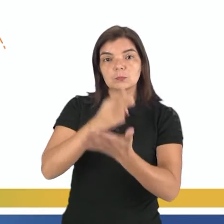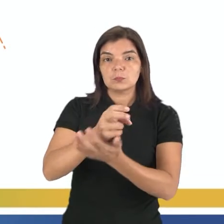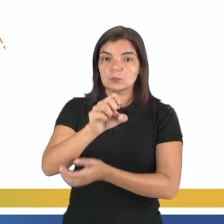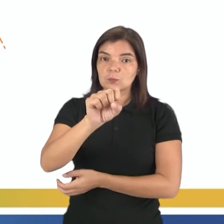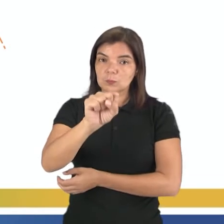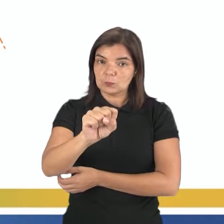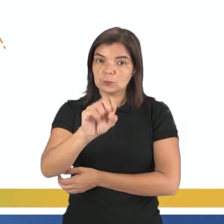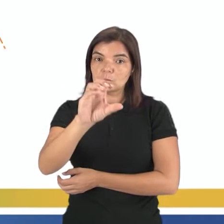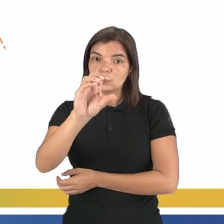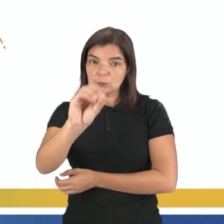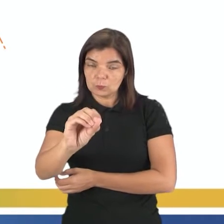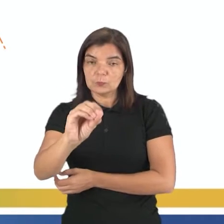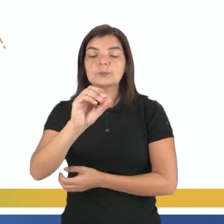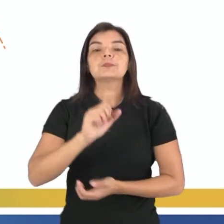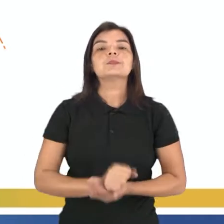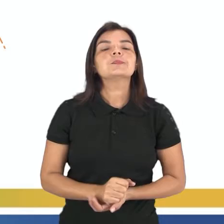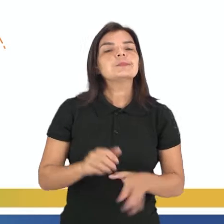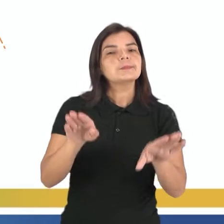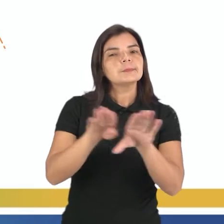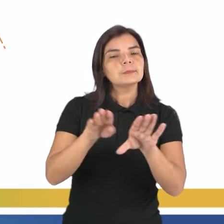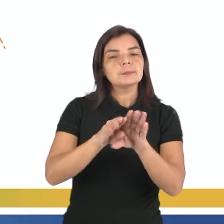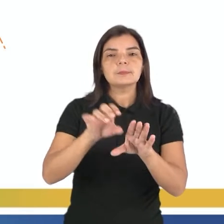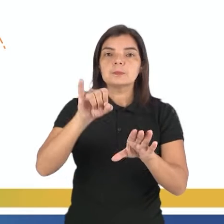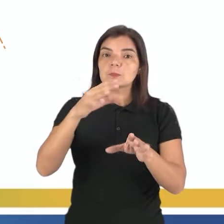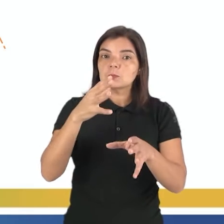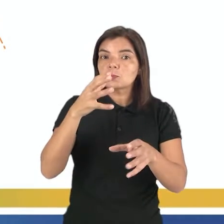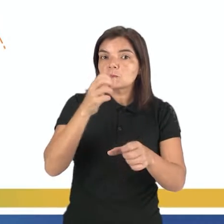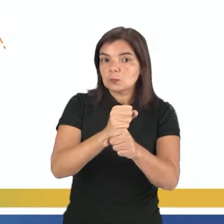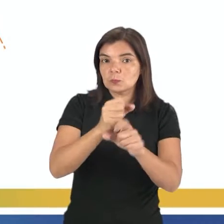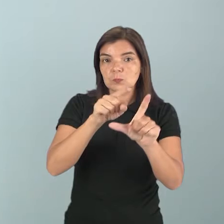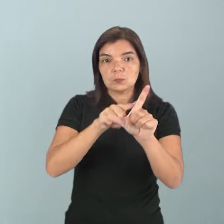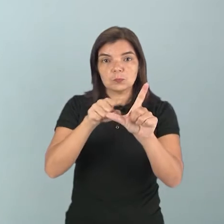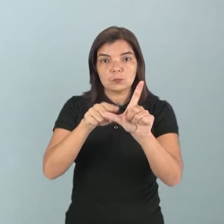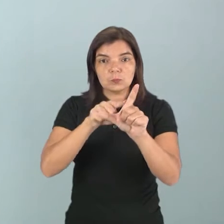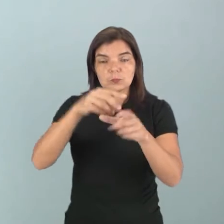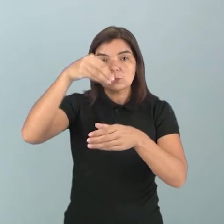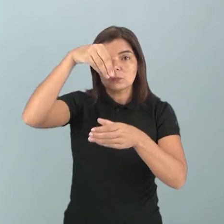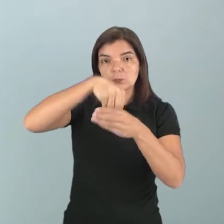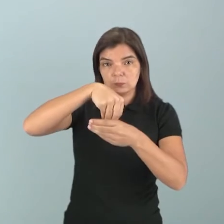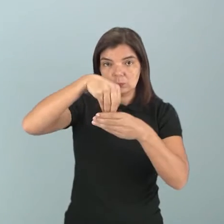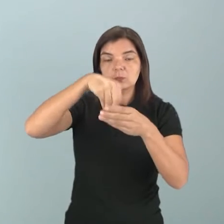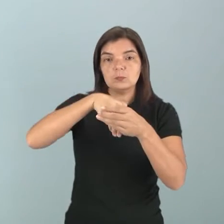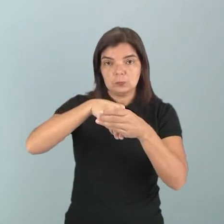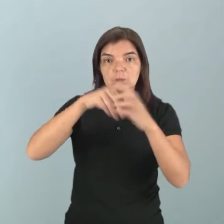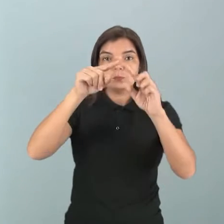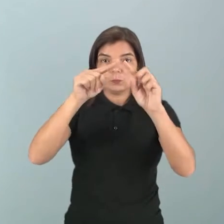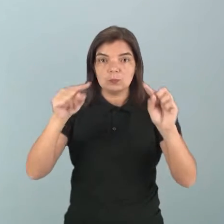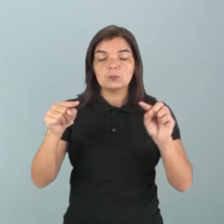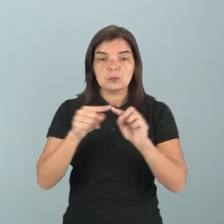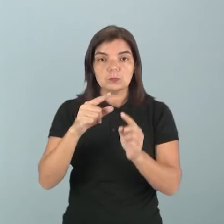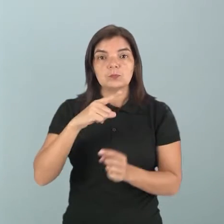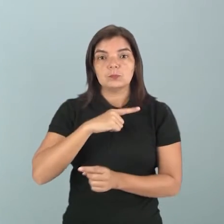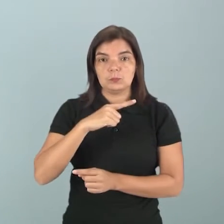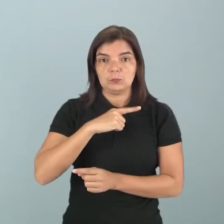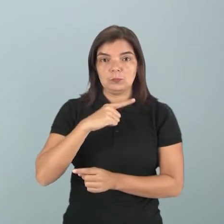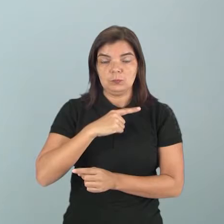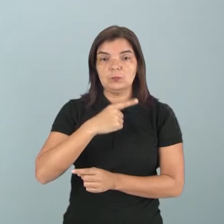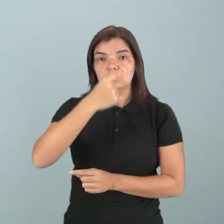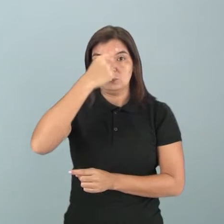180 graus. E também, se a gente somar todos os ângulos internos de um triângulo, nós vamos